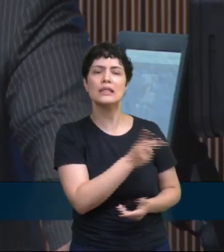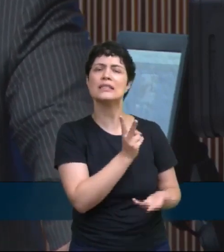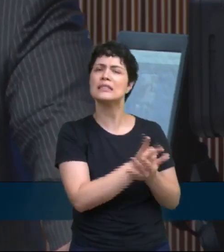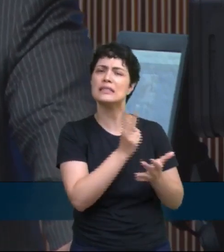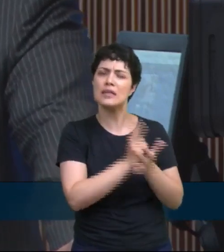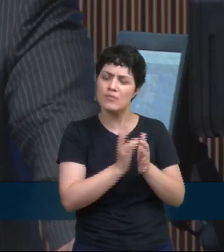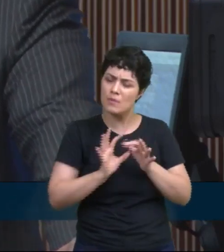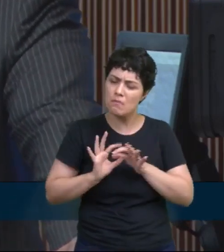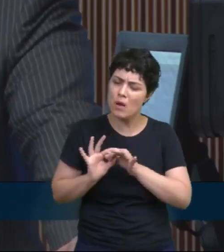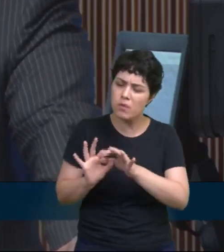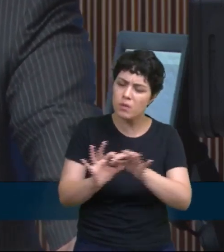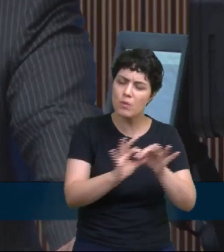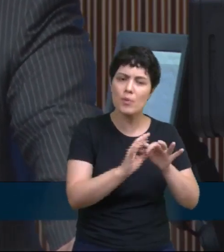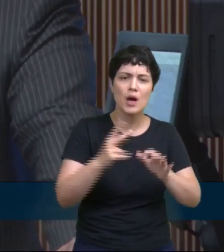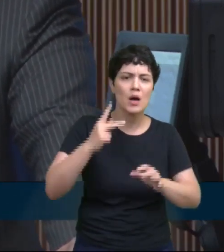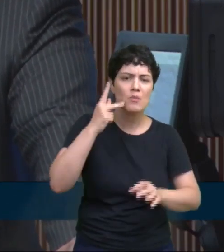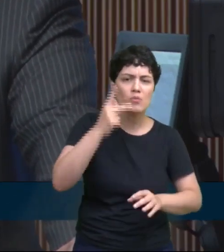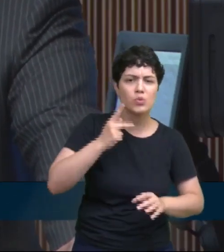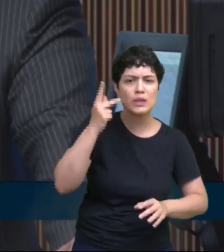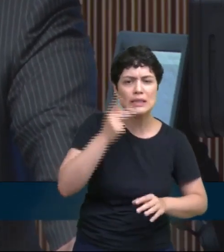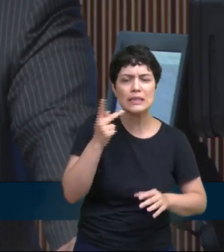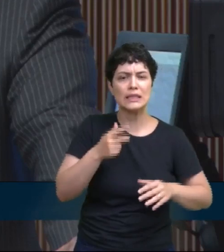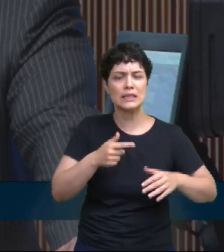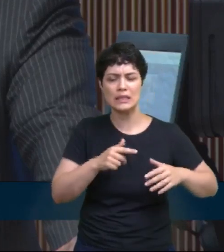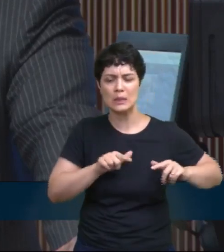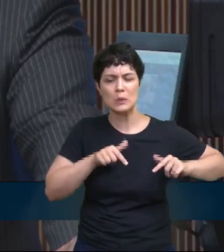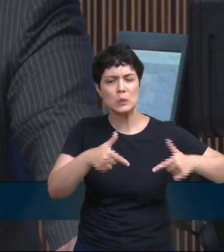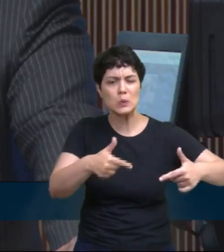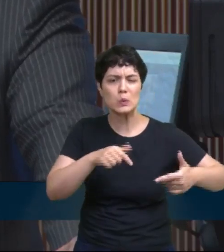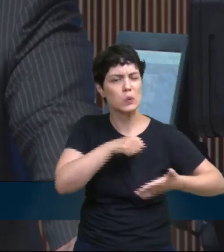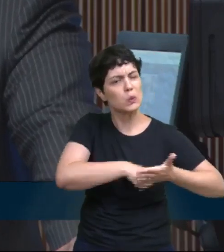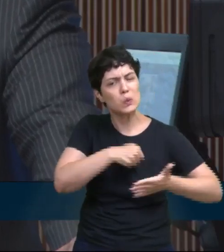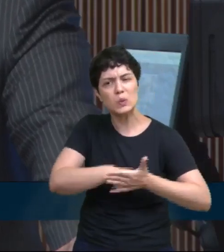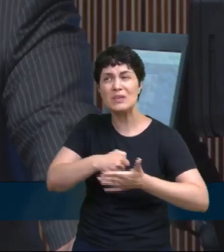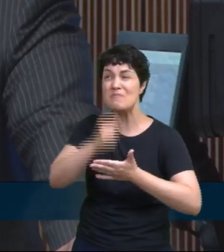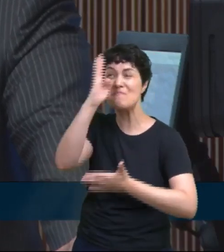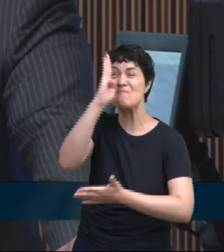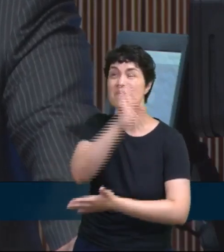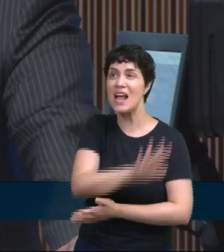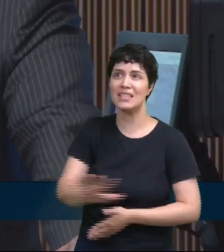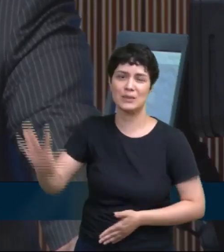lutas por todo esse Brasil. É um cara